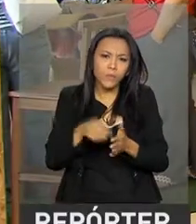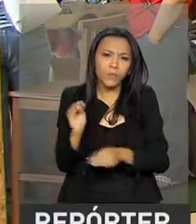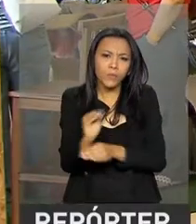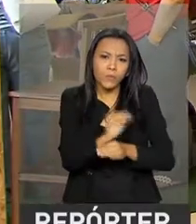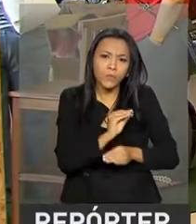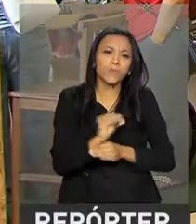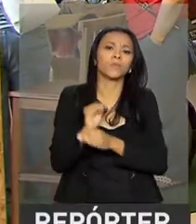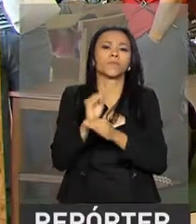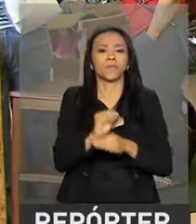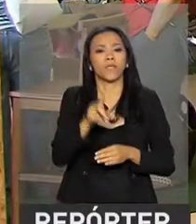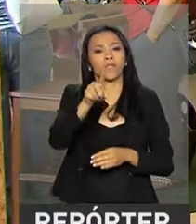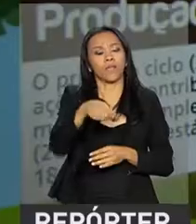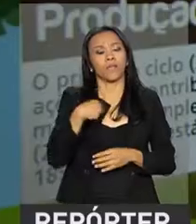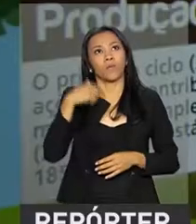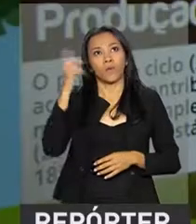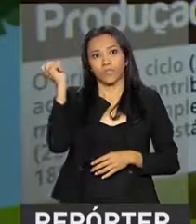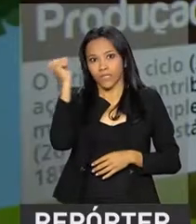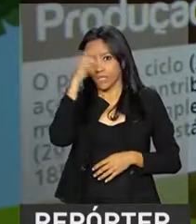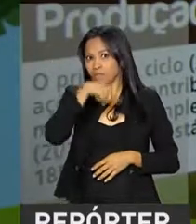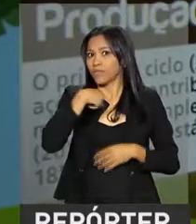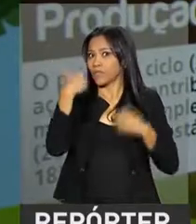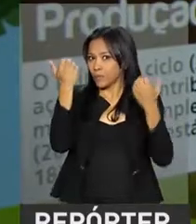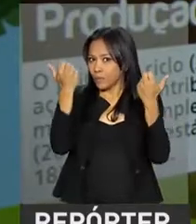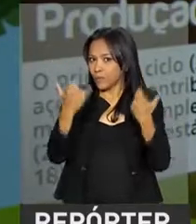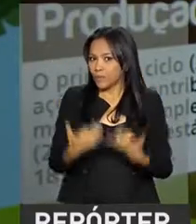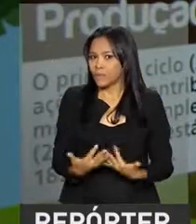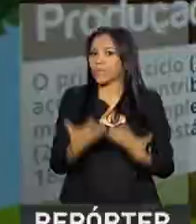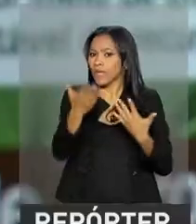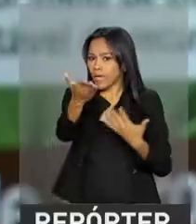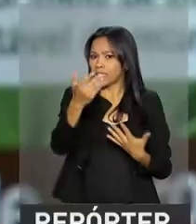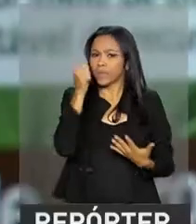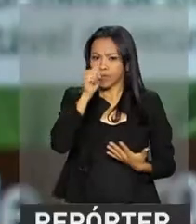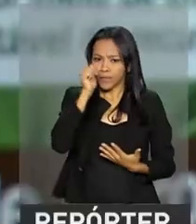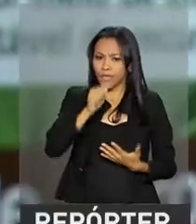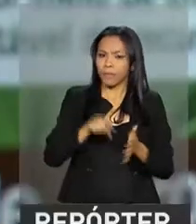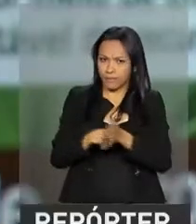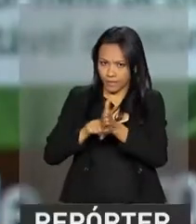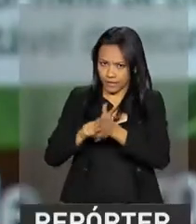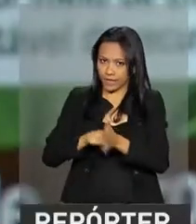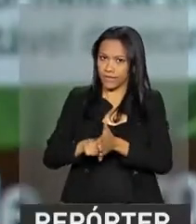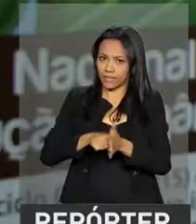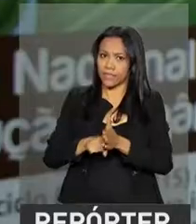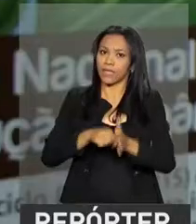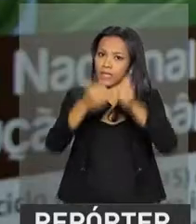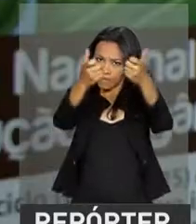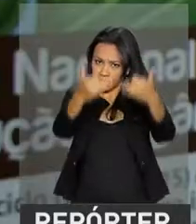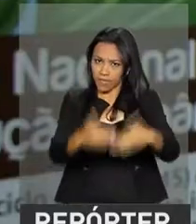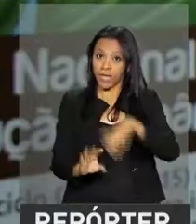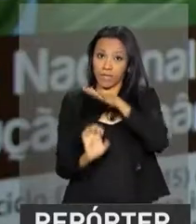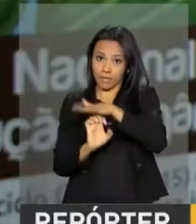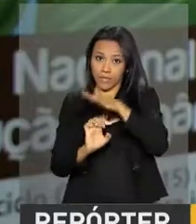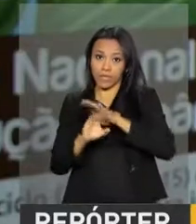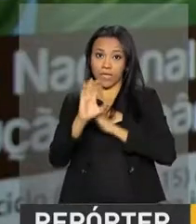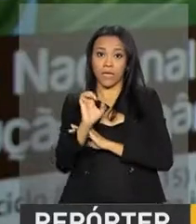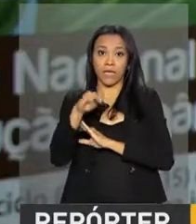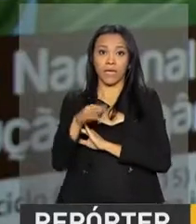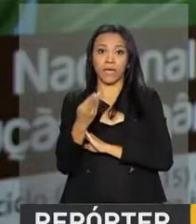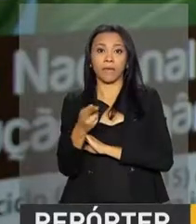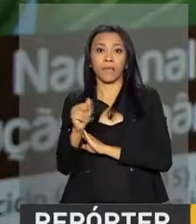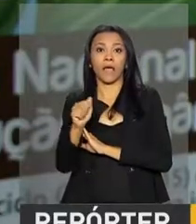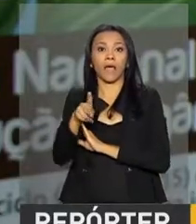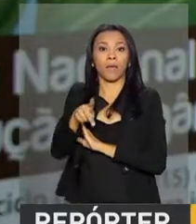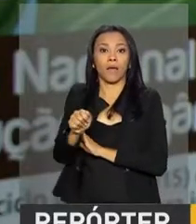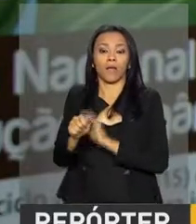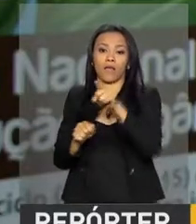conceito complicado é explicado de maneira bem simples por essa pesquisadora da Embrapa. A agroecologia, ela é uma